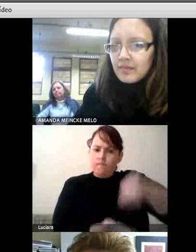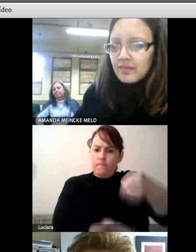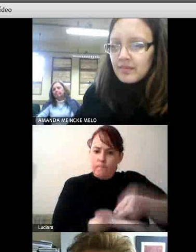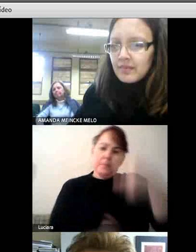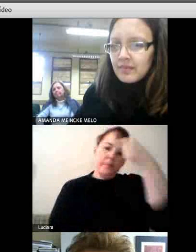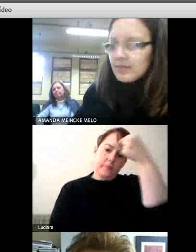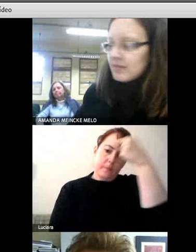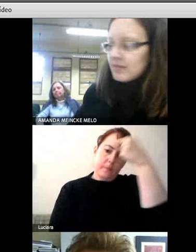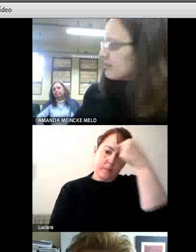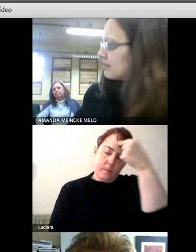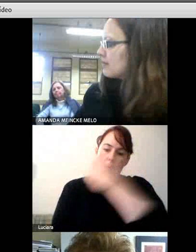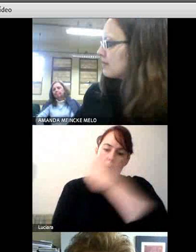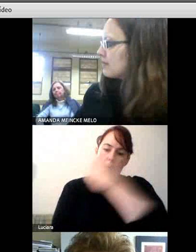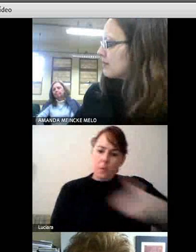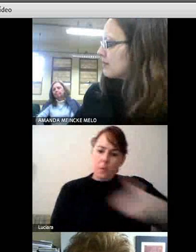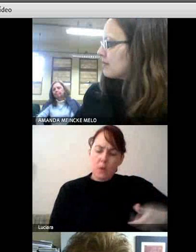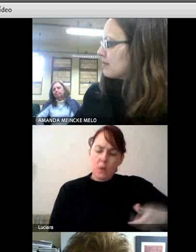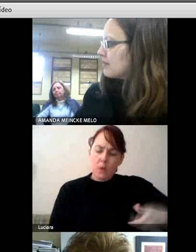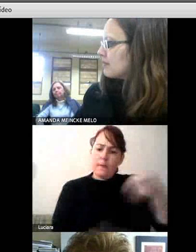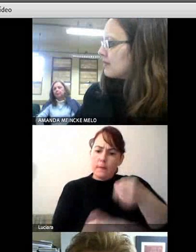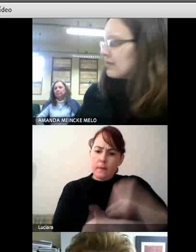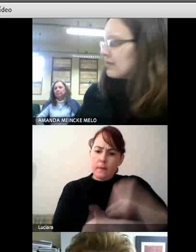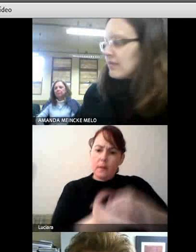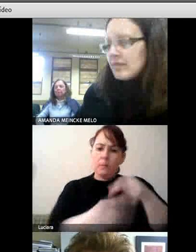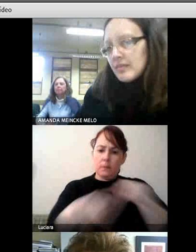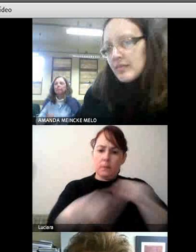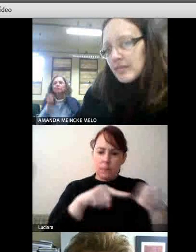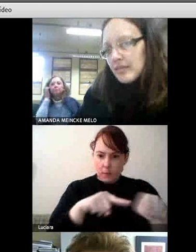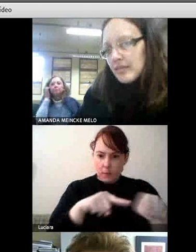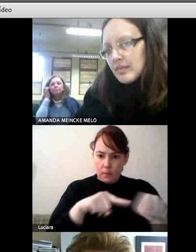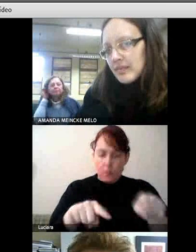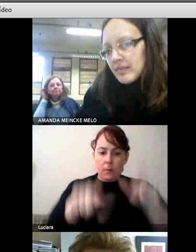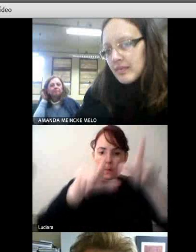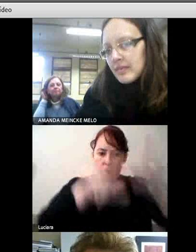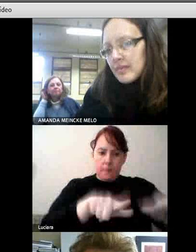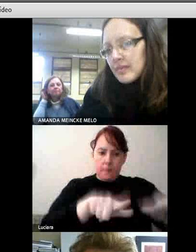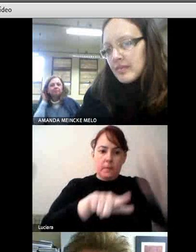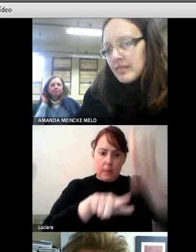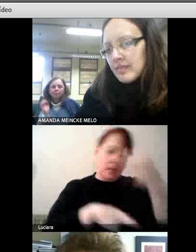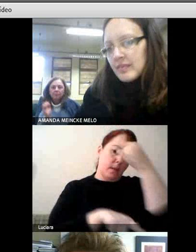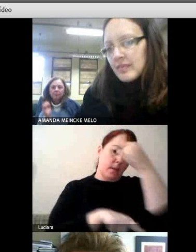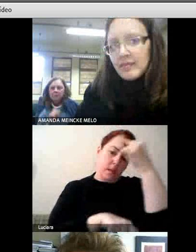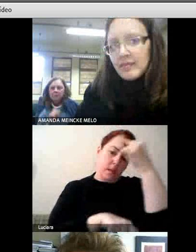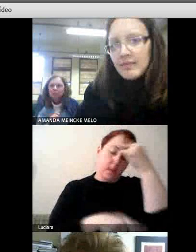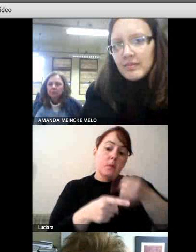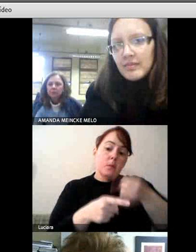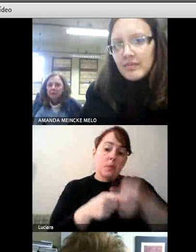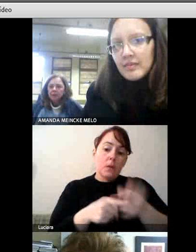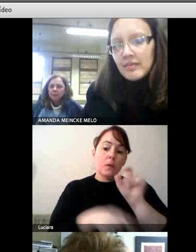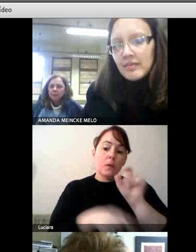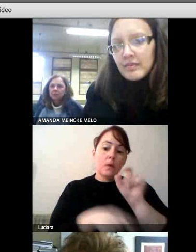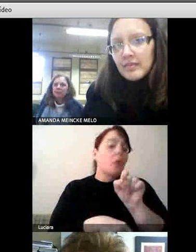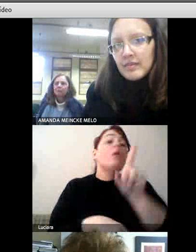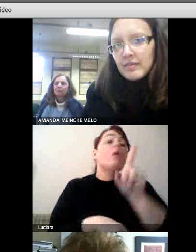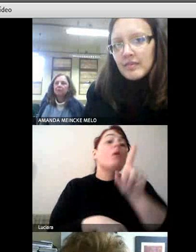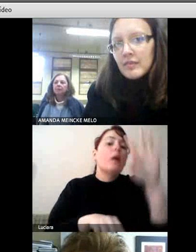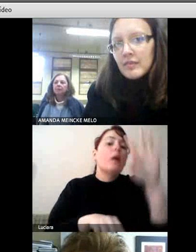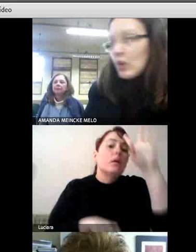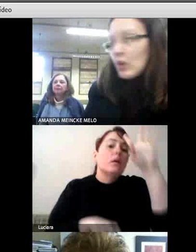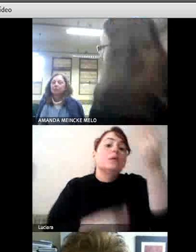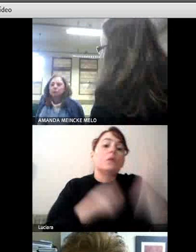universidades particulares já não se sustentam com os cursos de licenciatura. Até o curso de informática, o